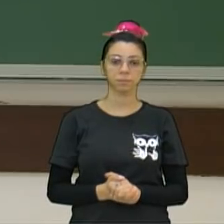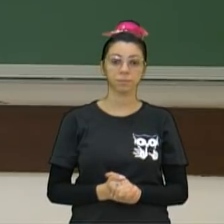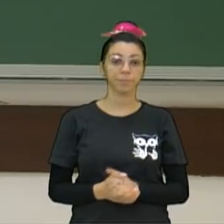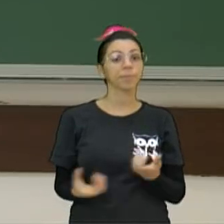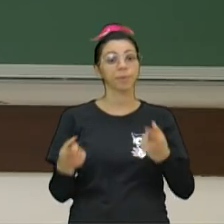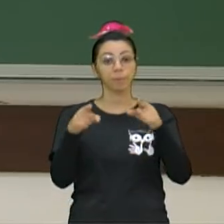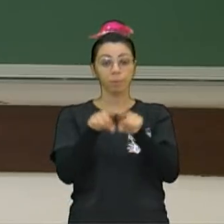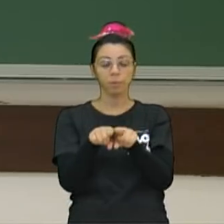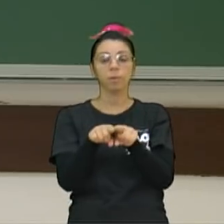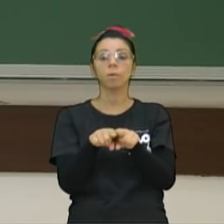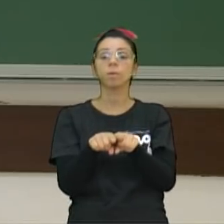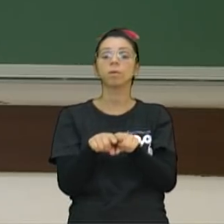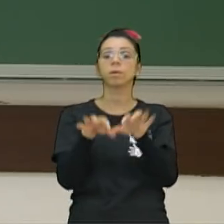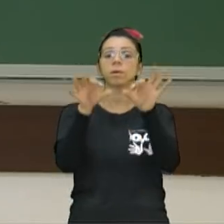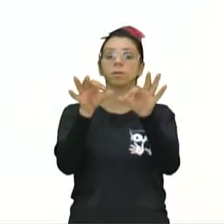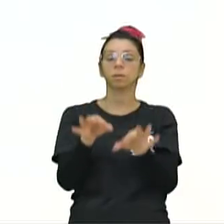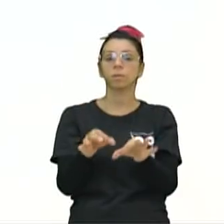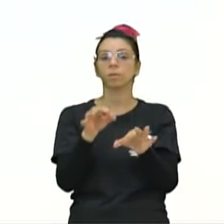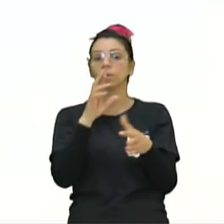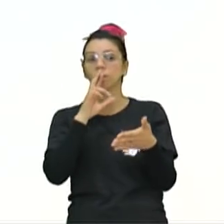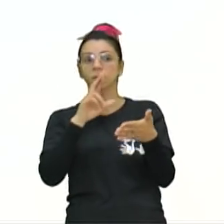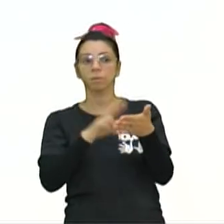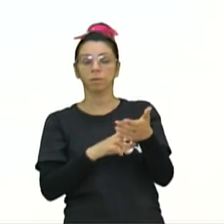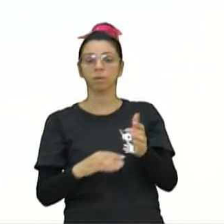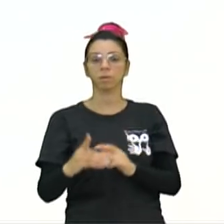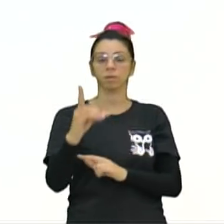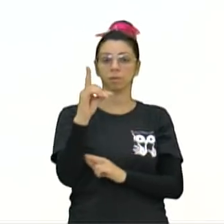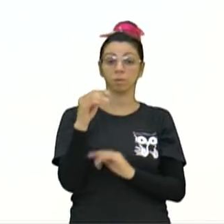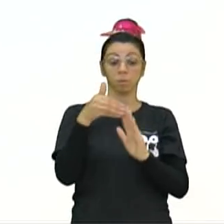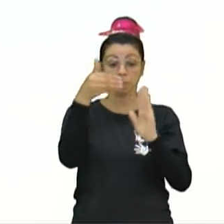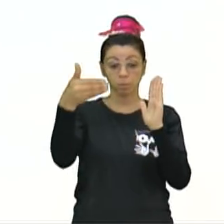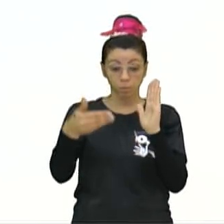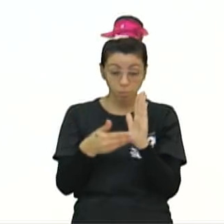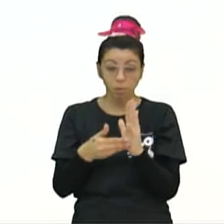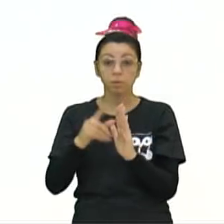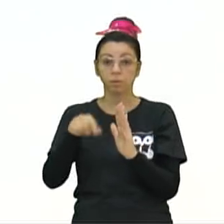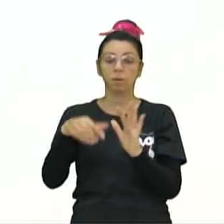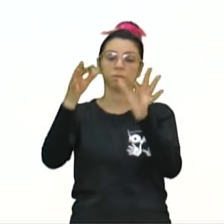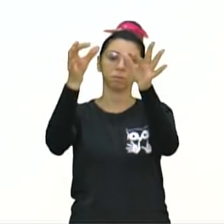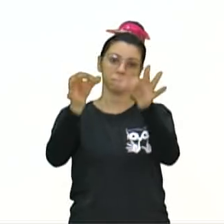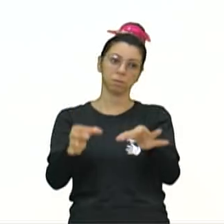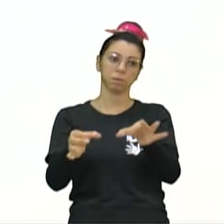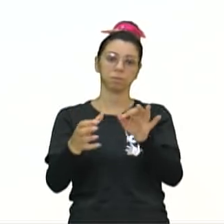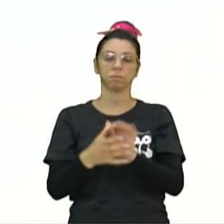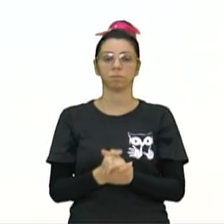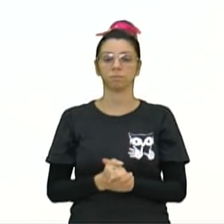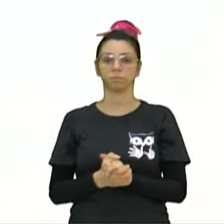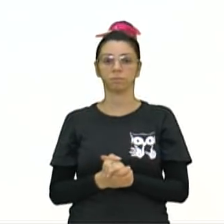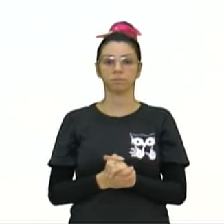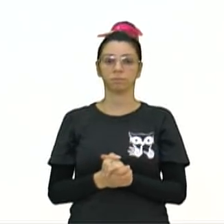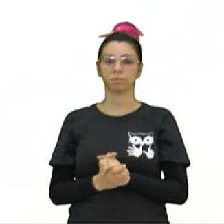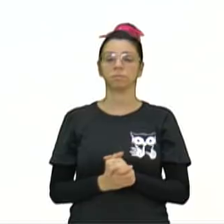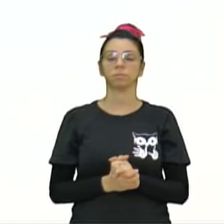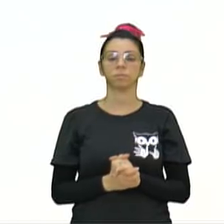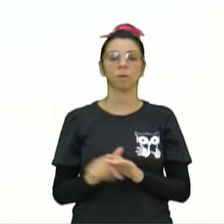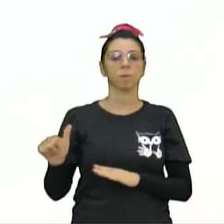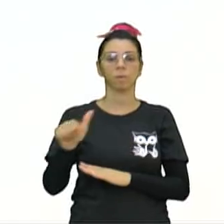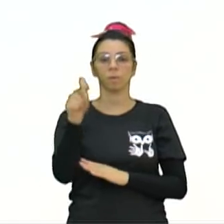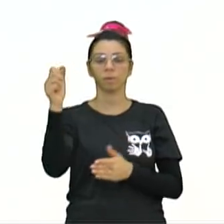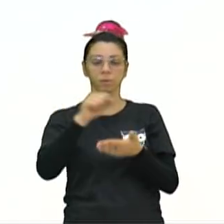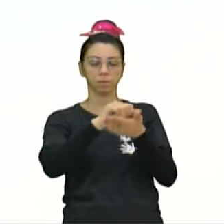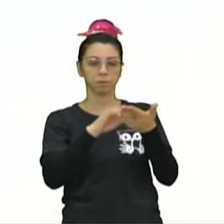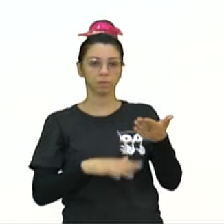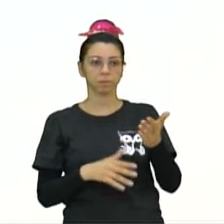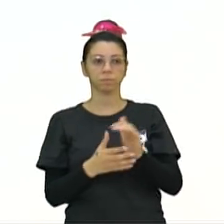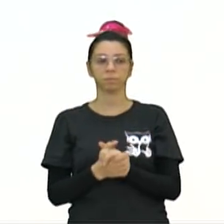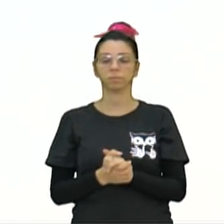Voltando então, acertou quem marcou a letra D, né? Todas as alternativas estão corretas. Mais um exercício, pessoal? Vamos ler.